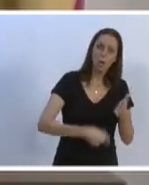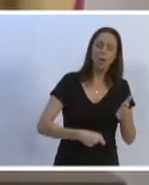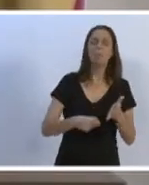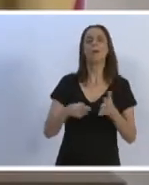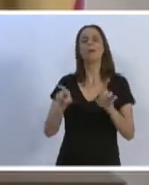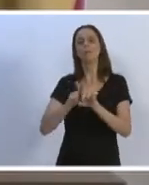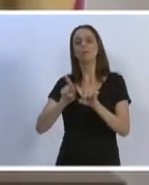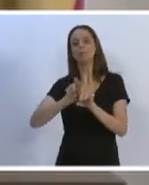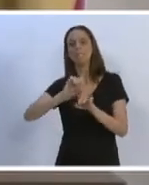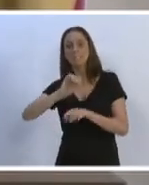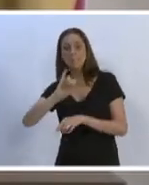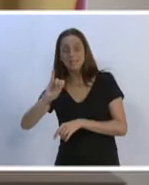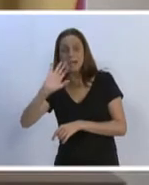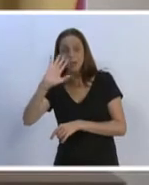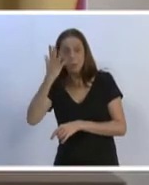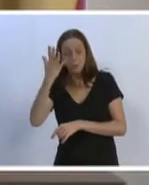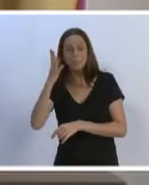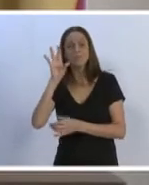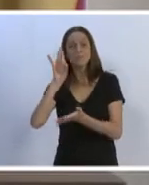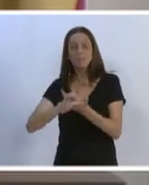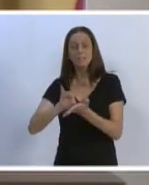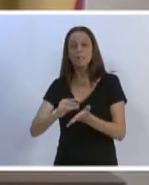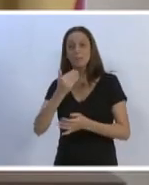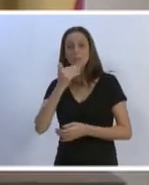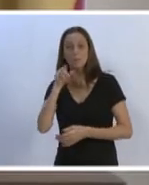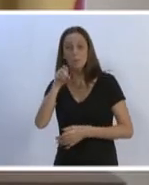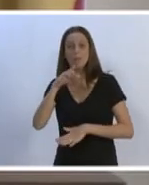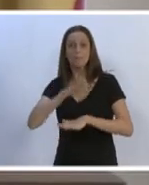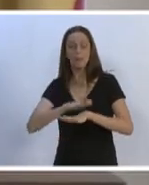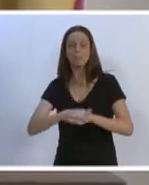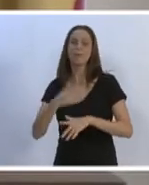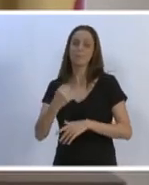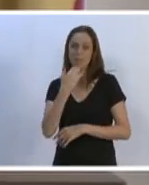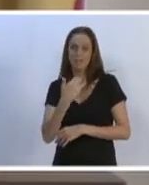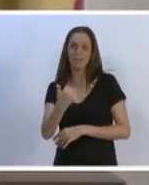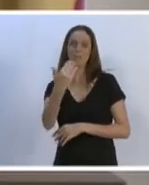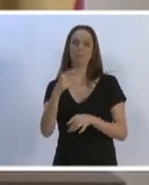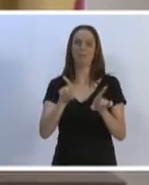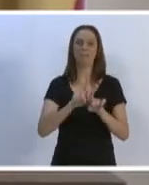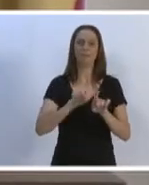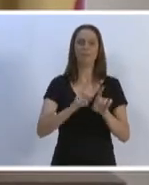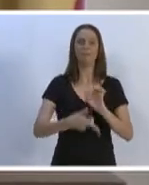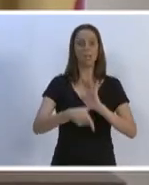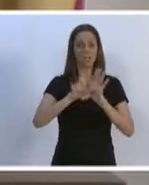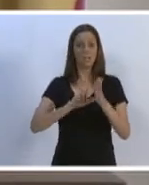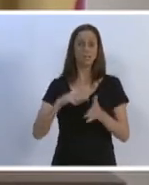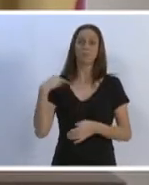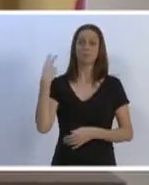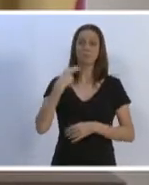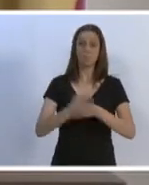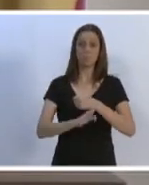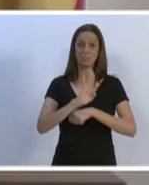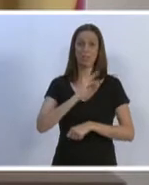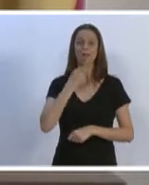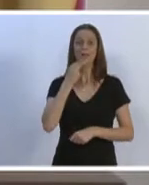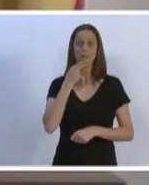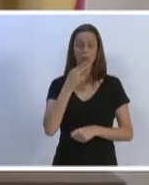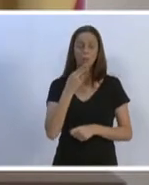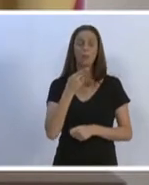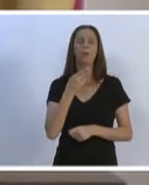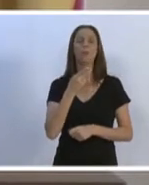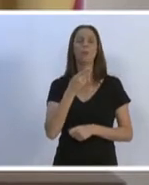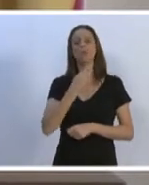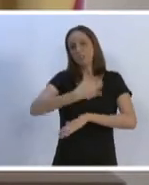antes e o depois. E o depois é quando está sendo atendido. Eu relatei aqui, inclusive, em aparte, quando falava o vereador Zeca, que falava de algumas situações em algumas ruas,